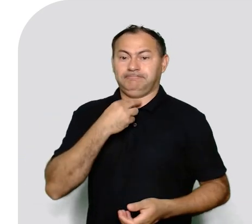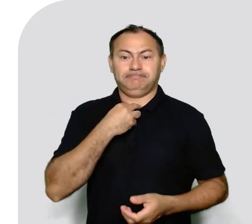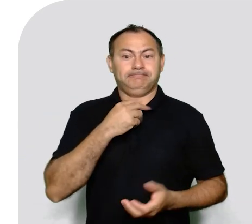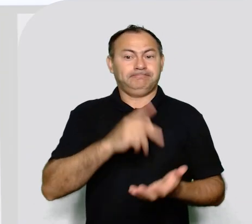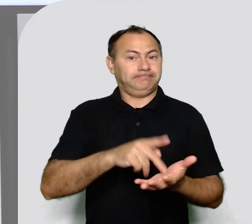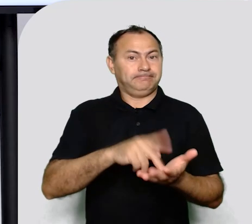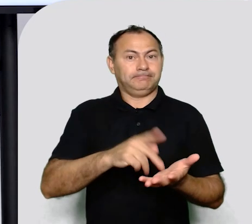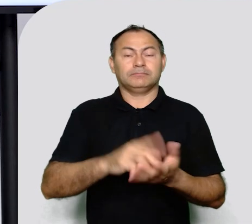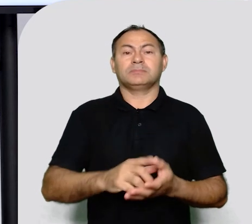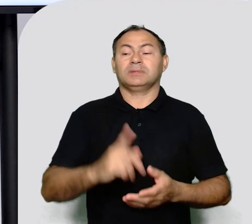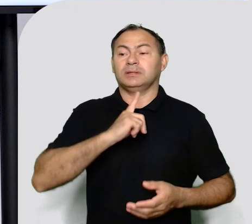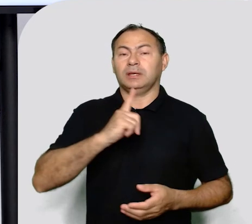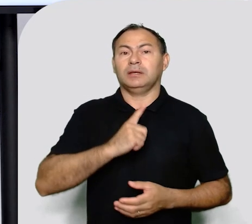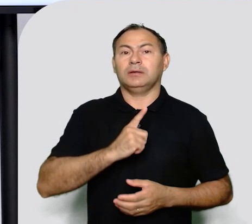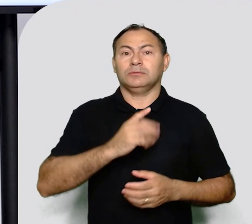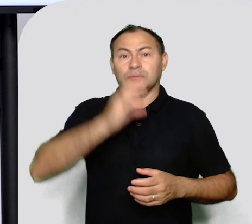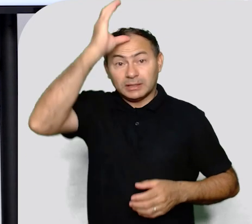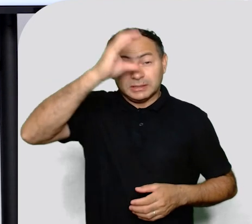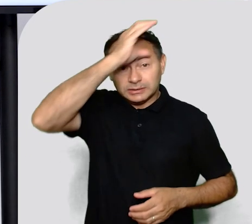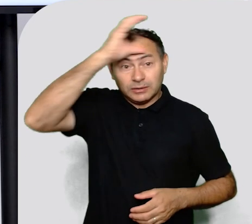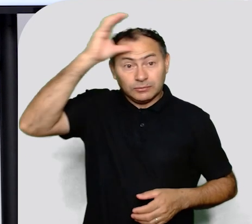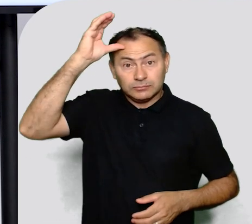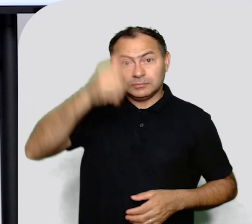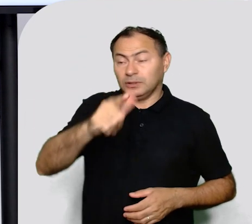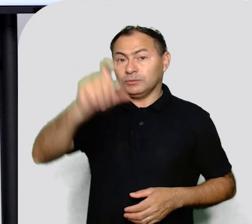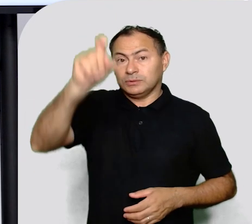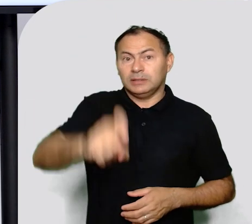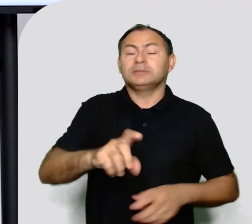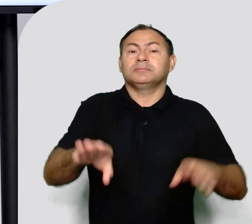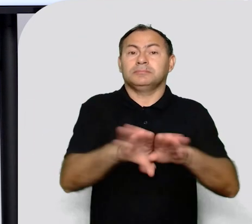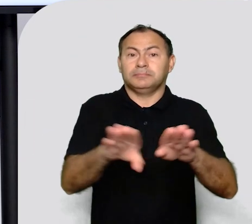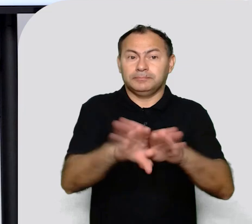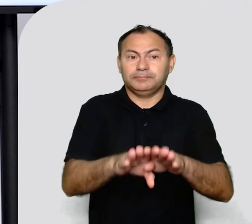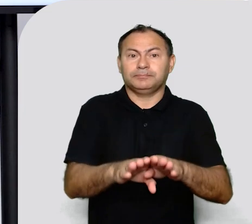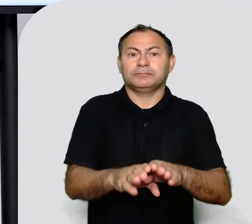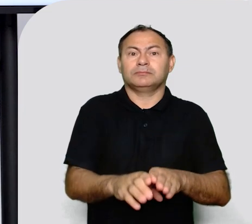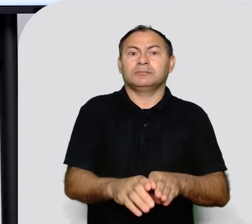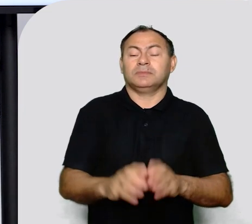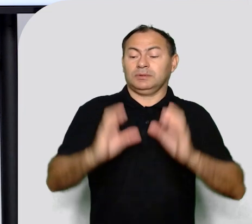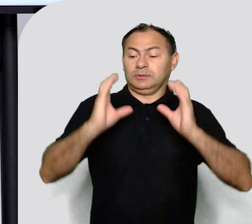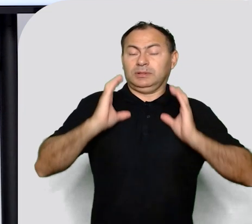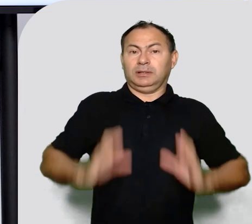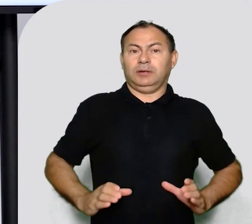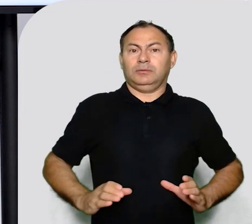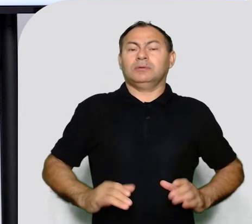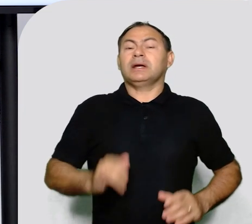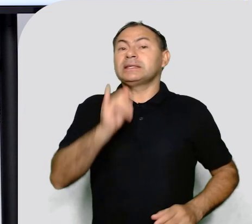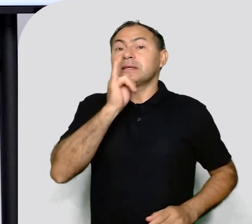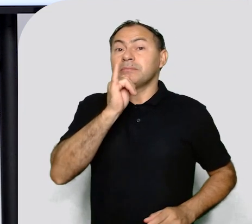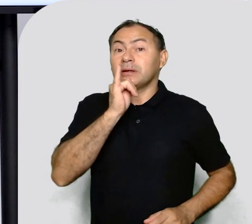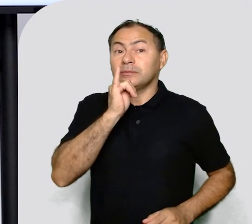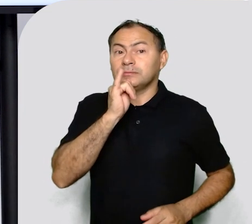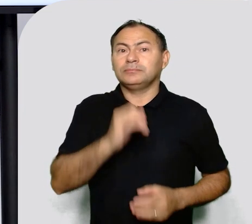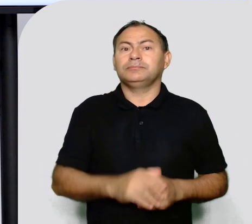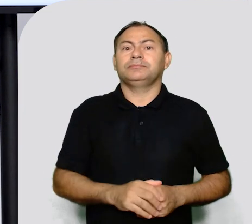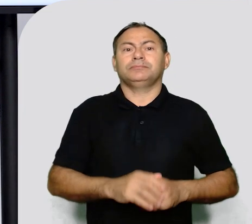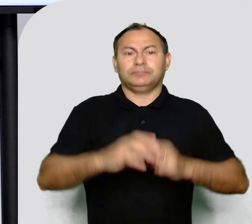de fato, existir um cristão que não seja também um cidadão exemplar,